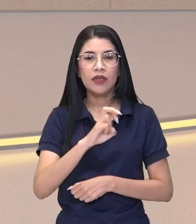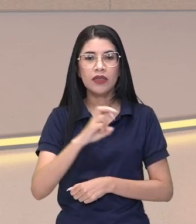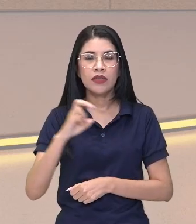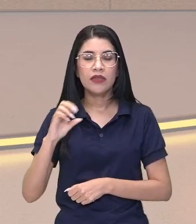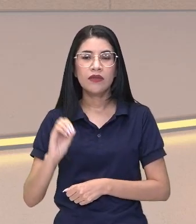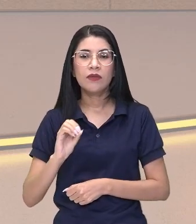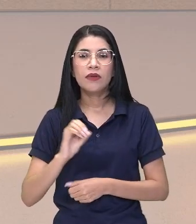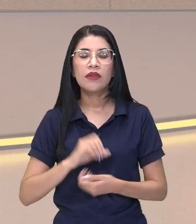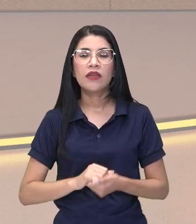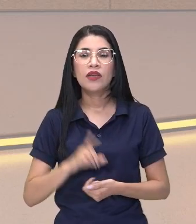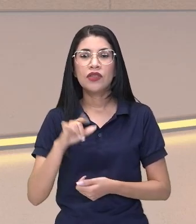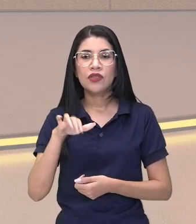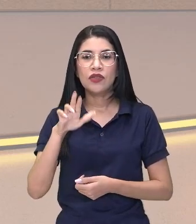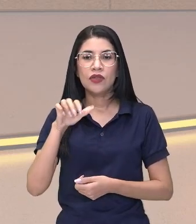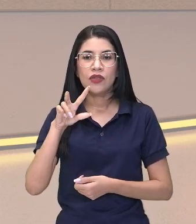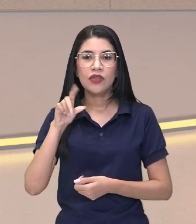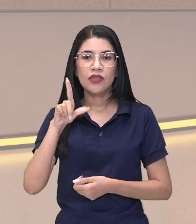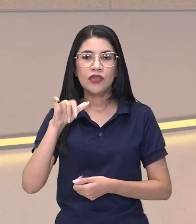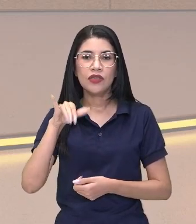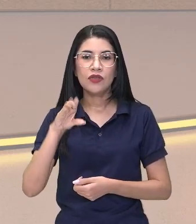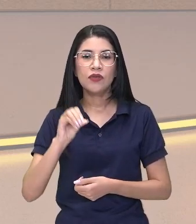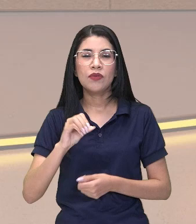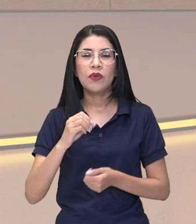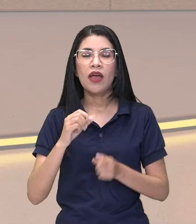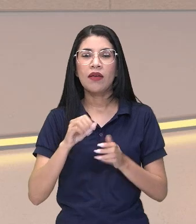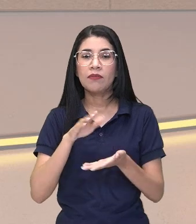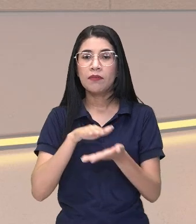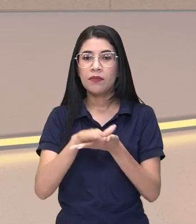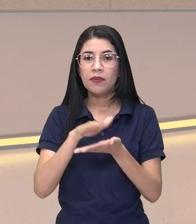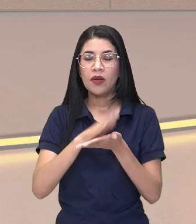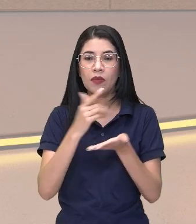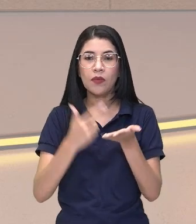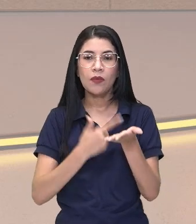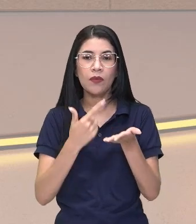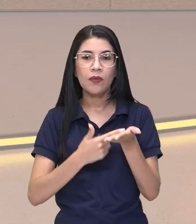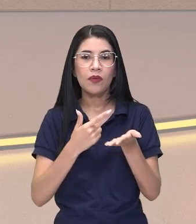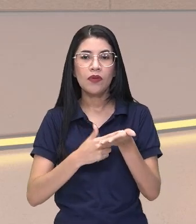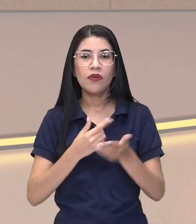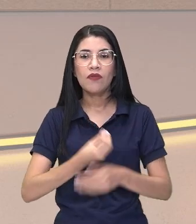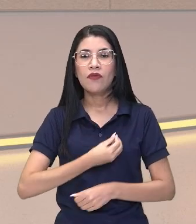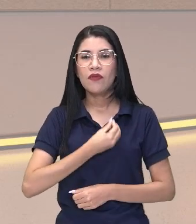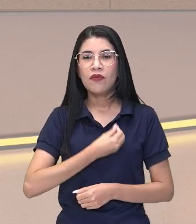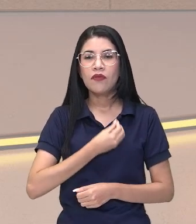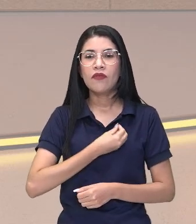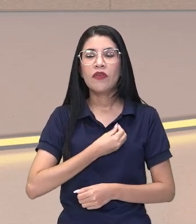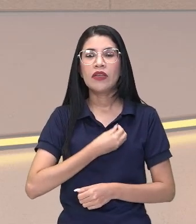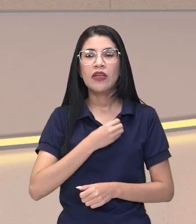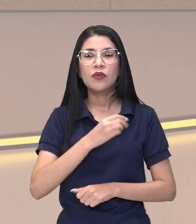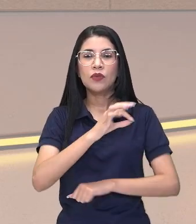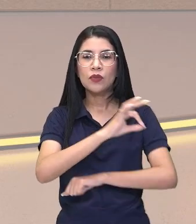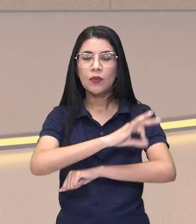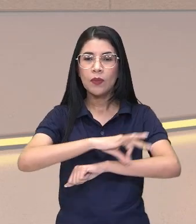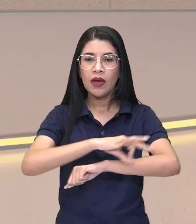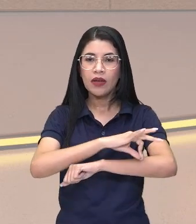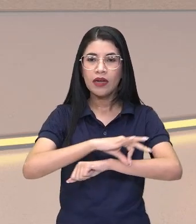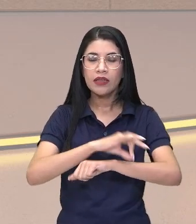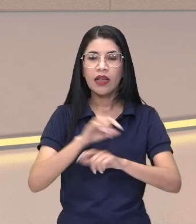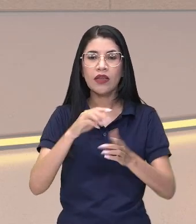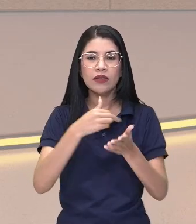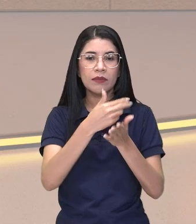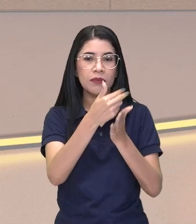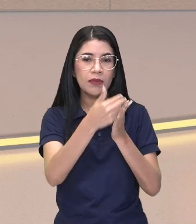Vasari publicou o livro Vidas dos mais excelentes arquitetos e pintores e